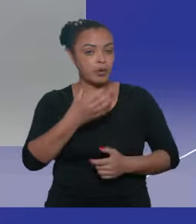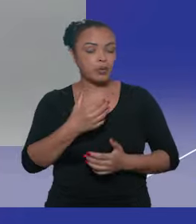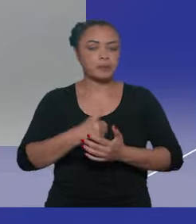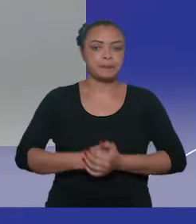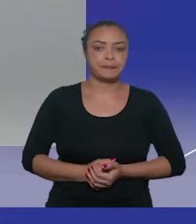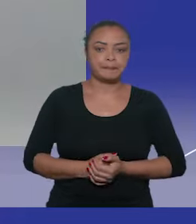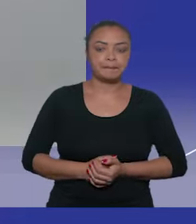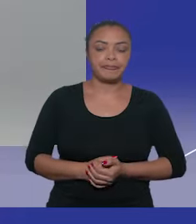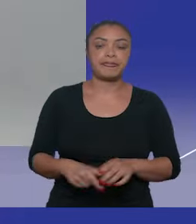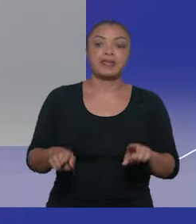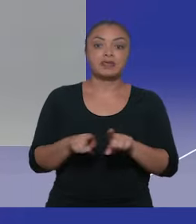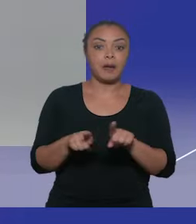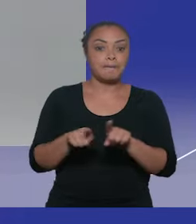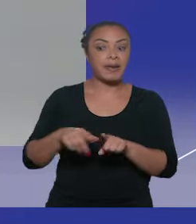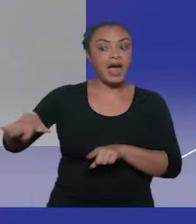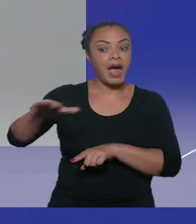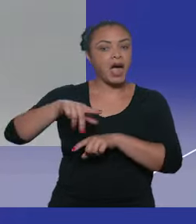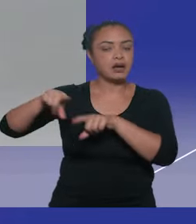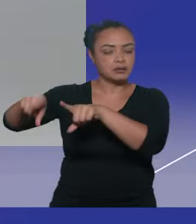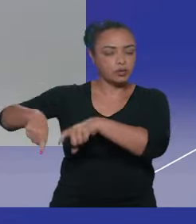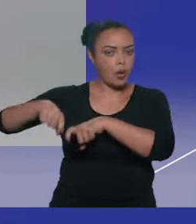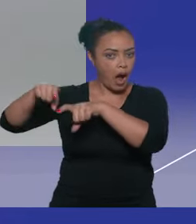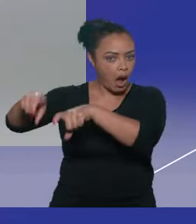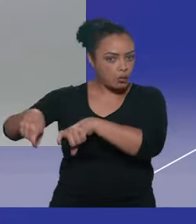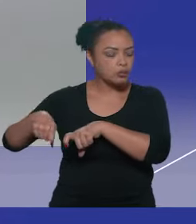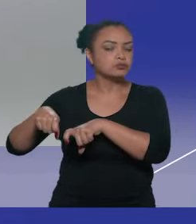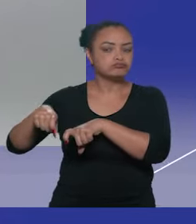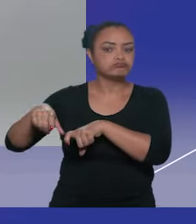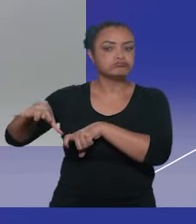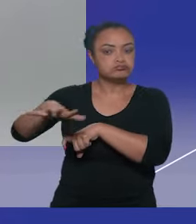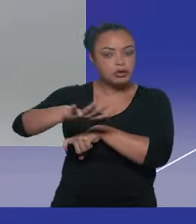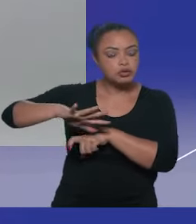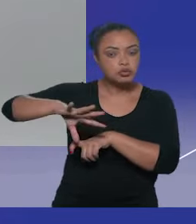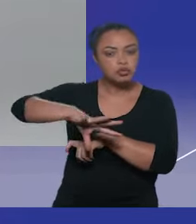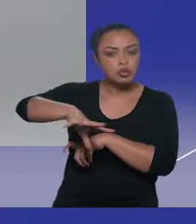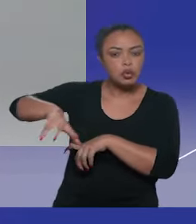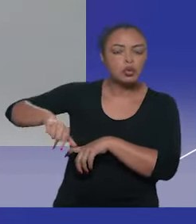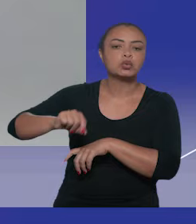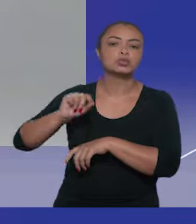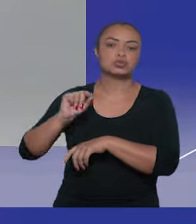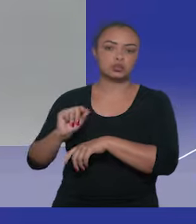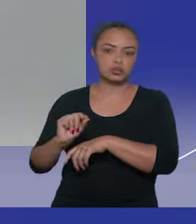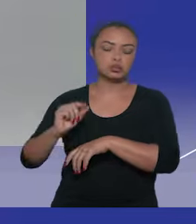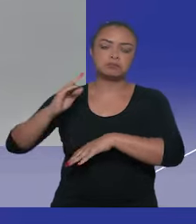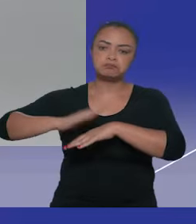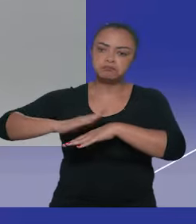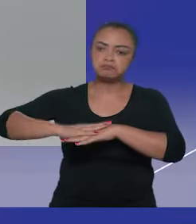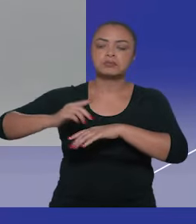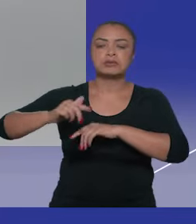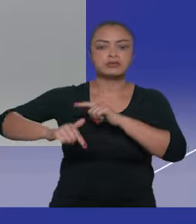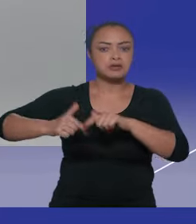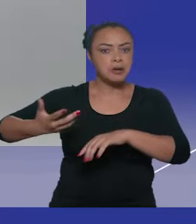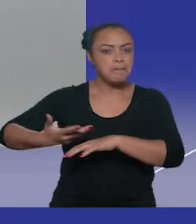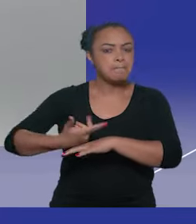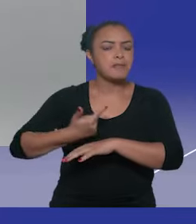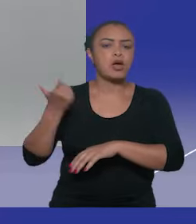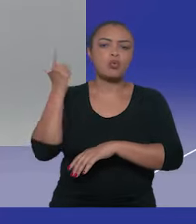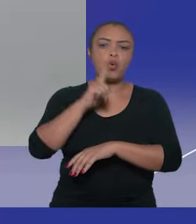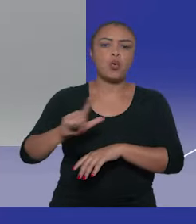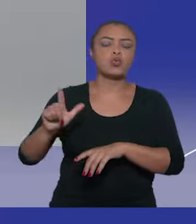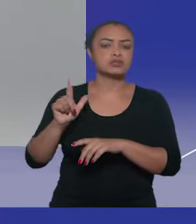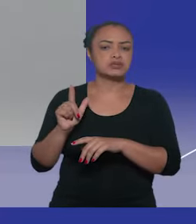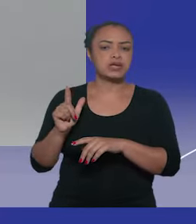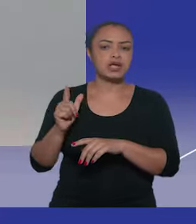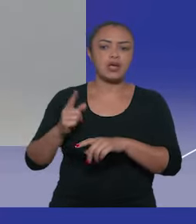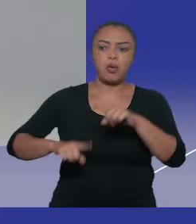surpreendente. Teve uma contribuição importante do agro, então, o setor agrícola como um todo, com um desempenho extremamente favorável,